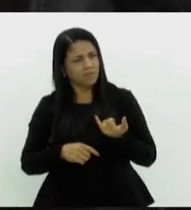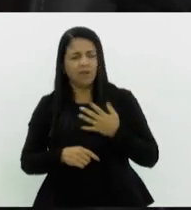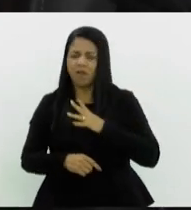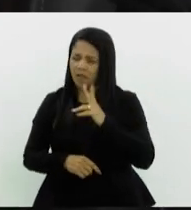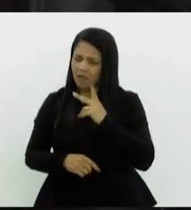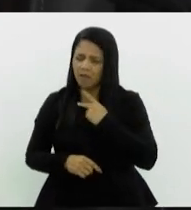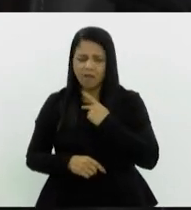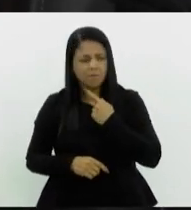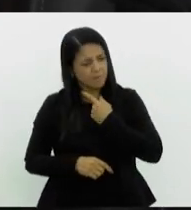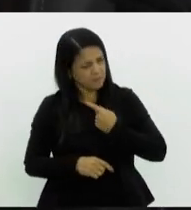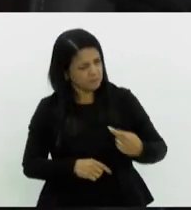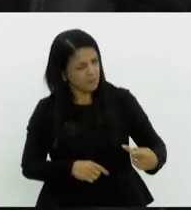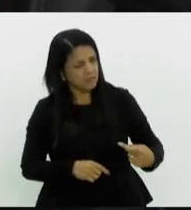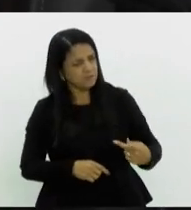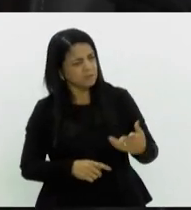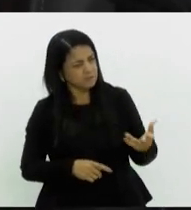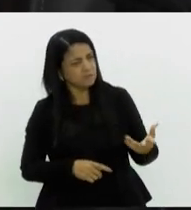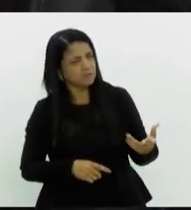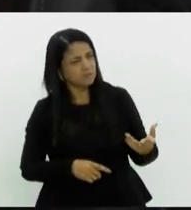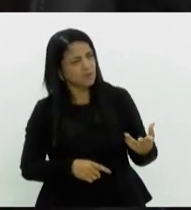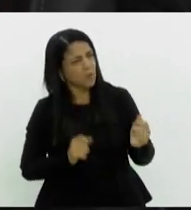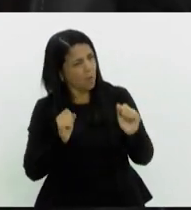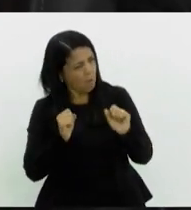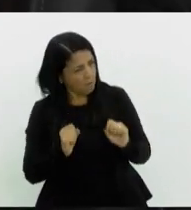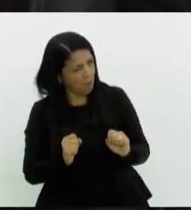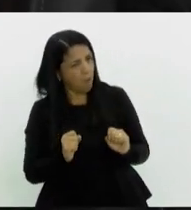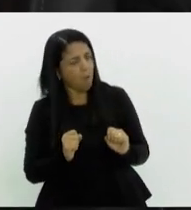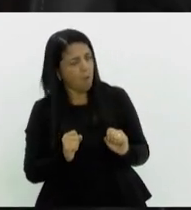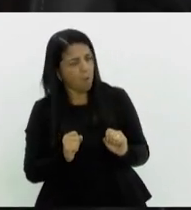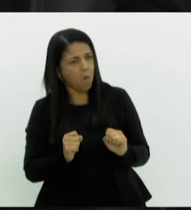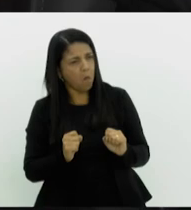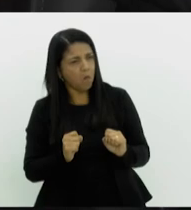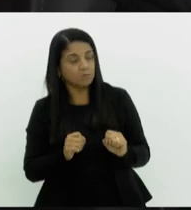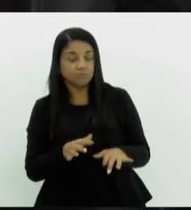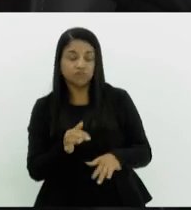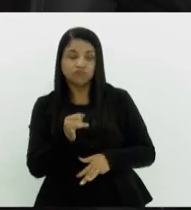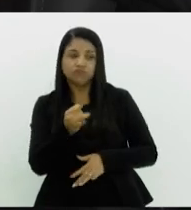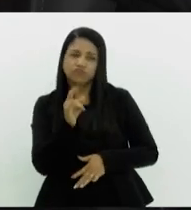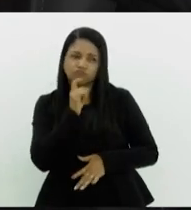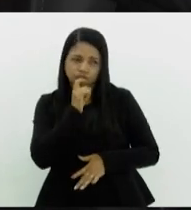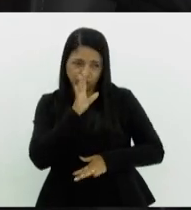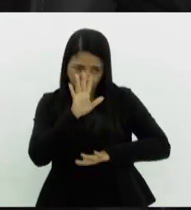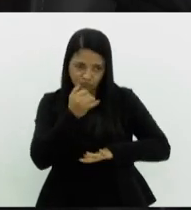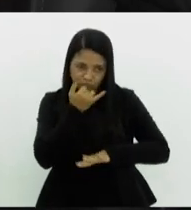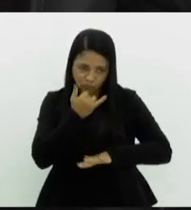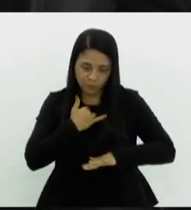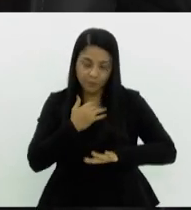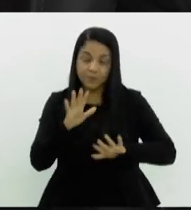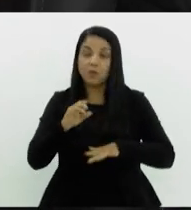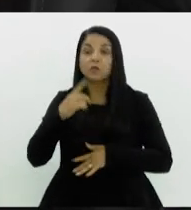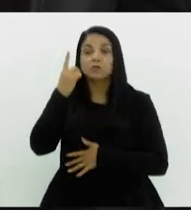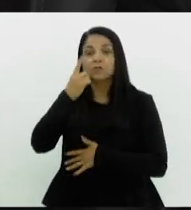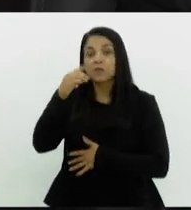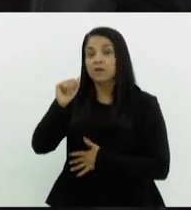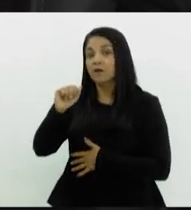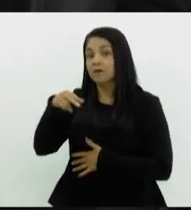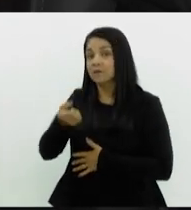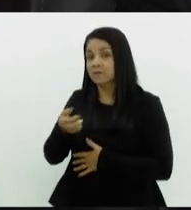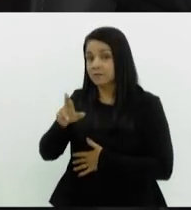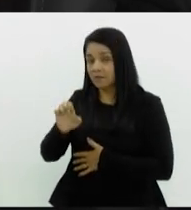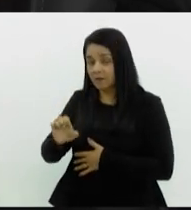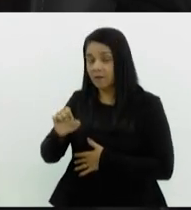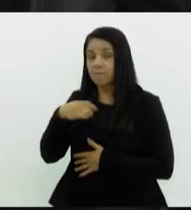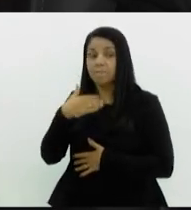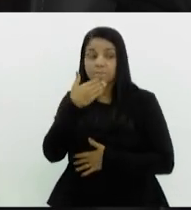presidente, eu posso trazer o... Aliás, minto, o deputado André tinha pedido ao